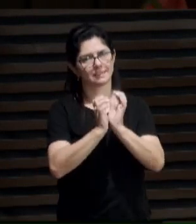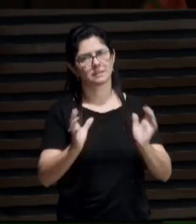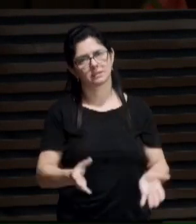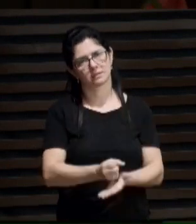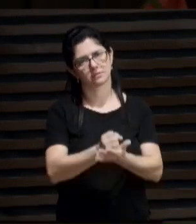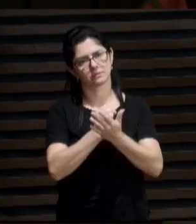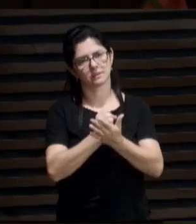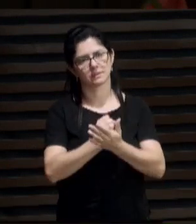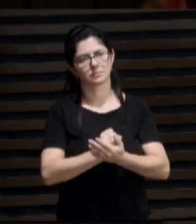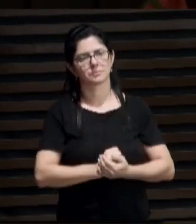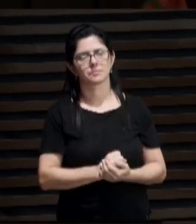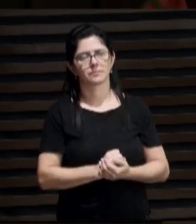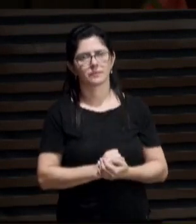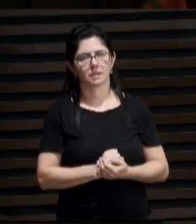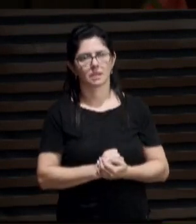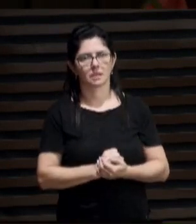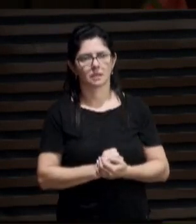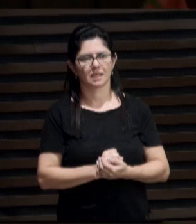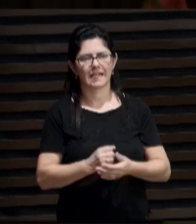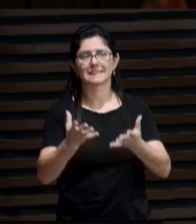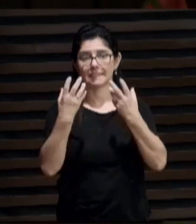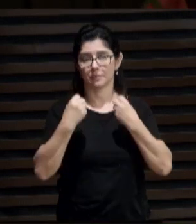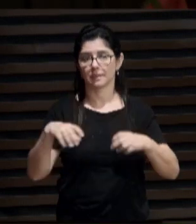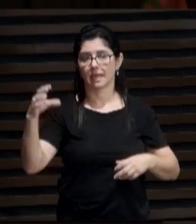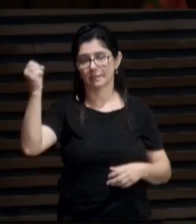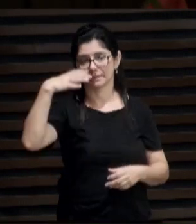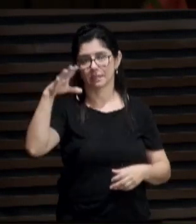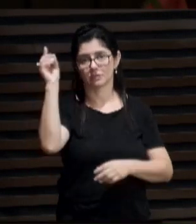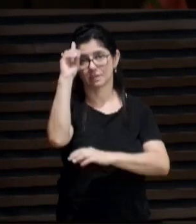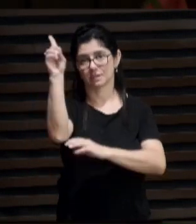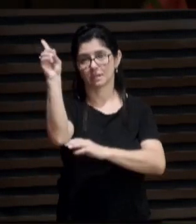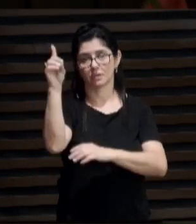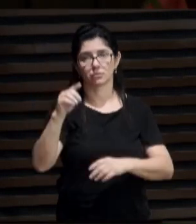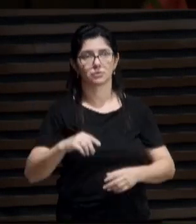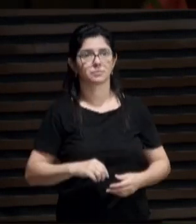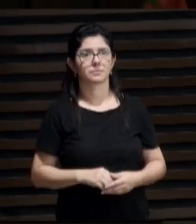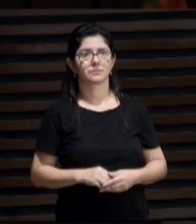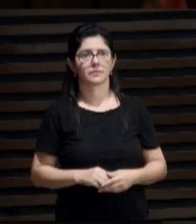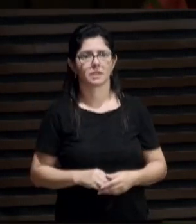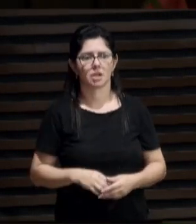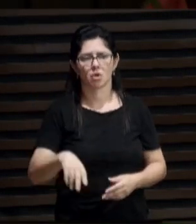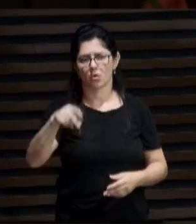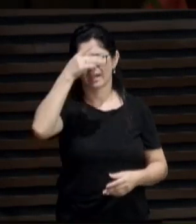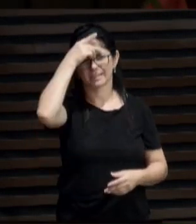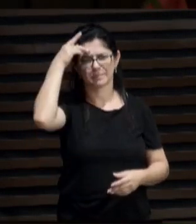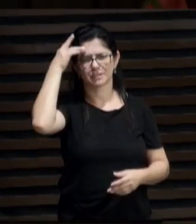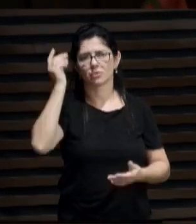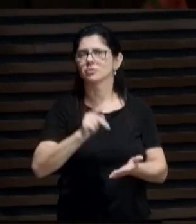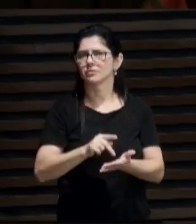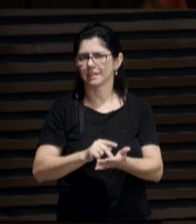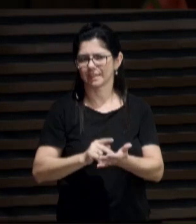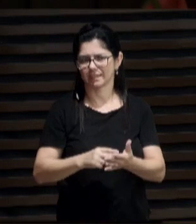dádiva graciosa de Deus, quando alguém, em verdadeiro arrependimento, clama